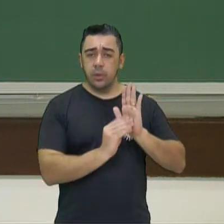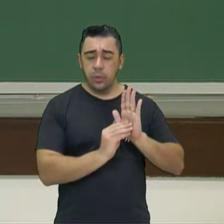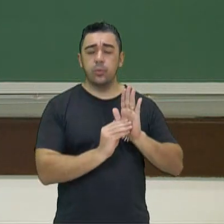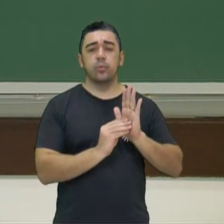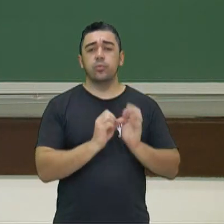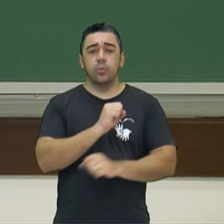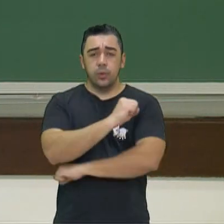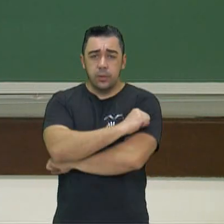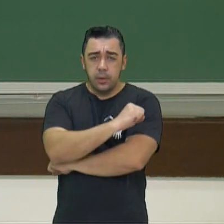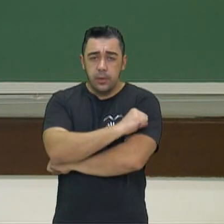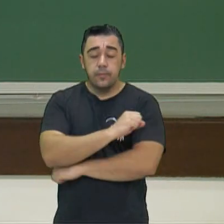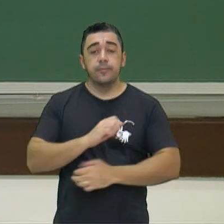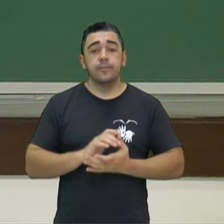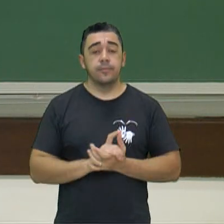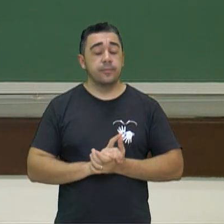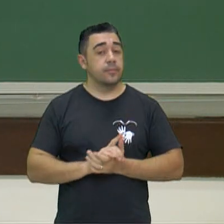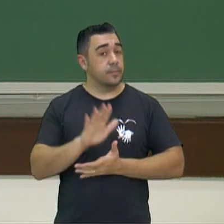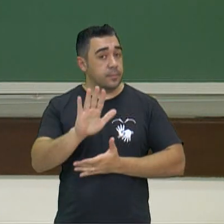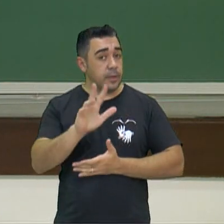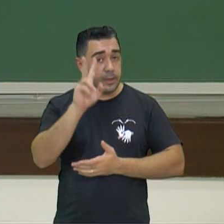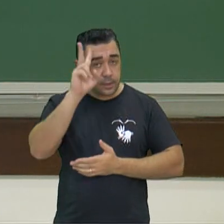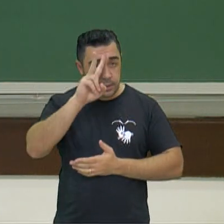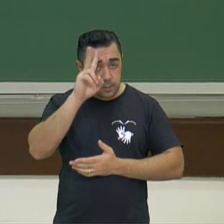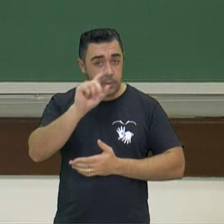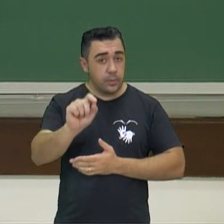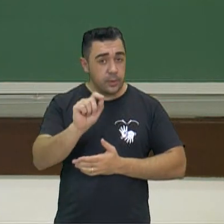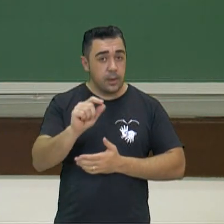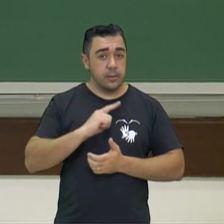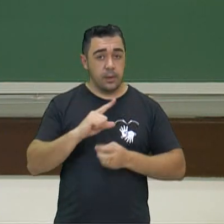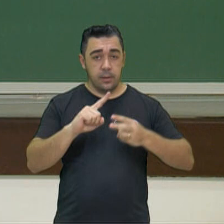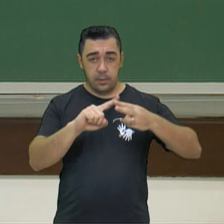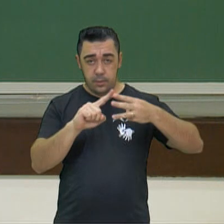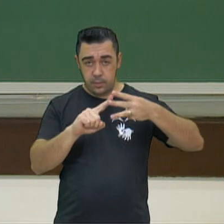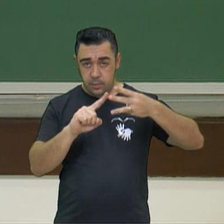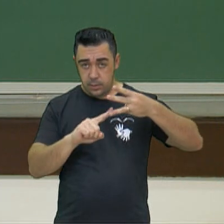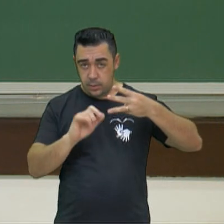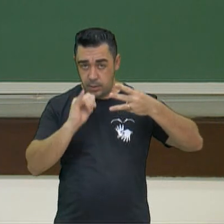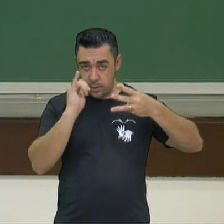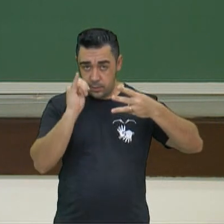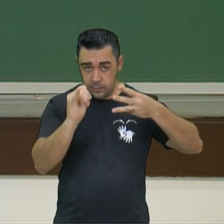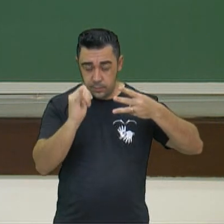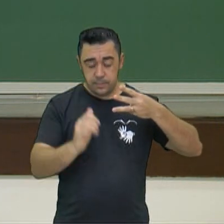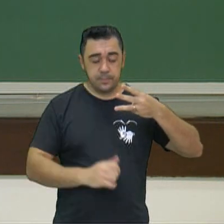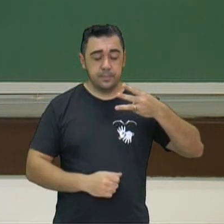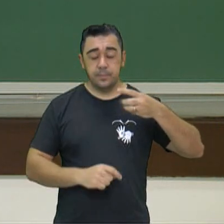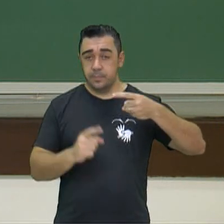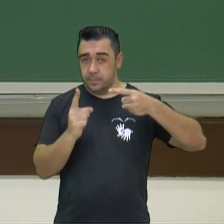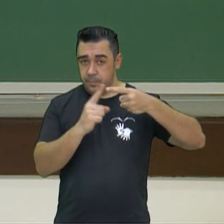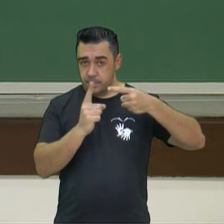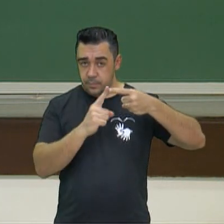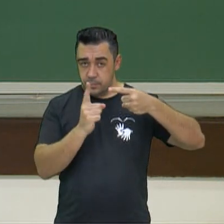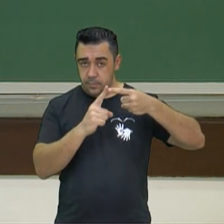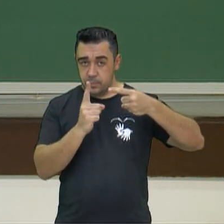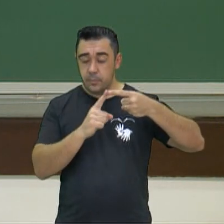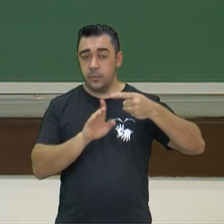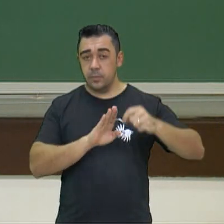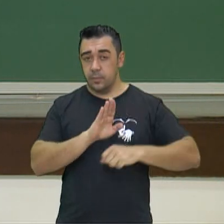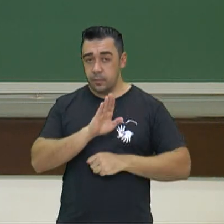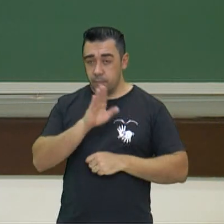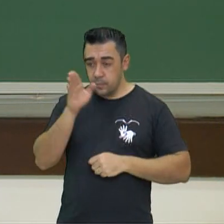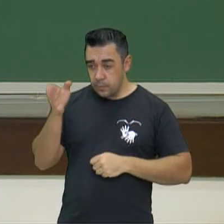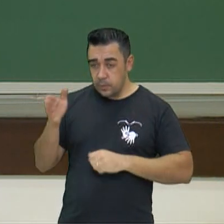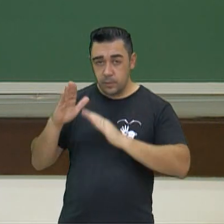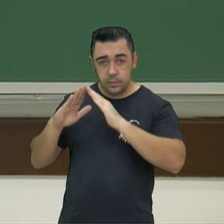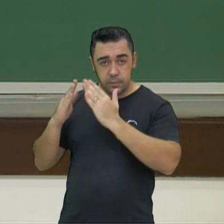oitavo ano. Sempre lembrando que três recadinhos eu vou dar para vocês. Primeiro, não esqueçam de retirar o material